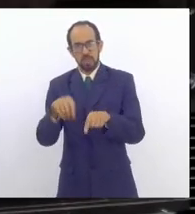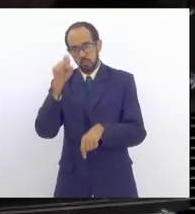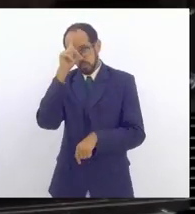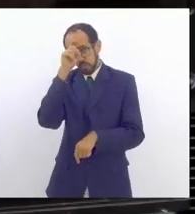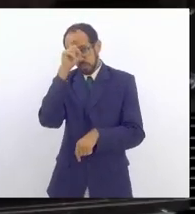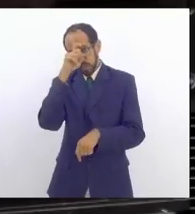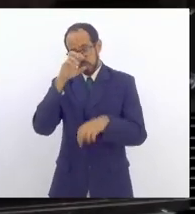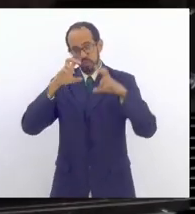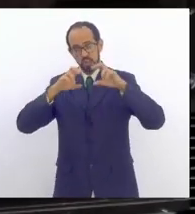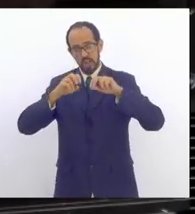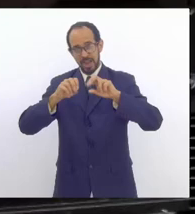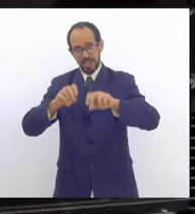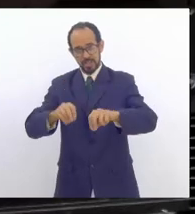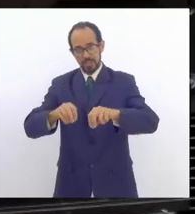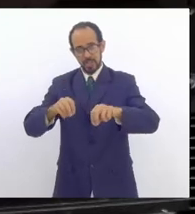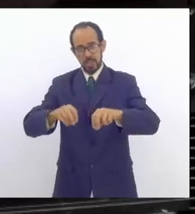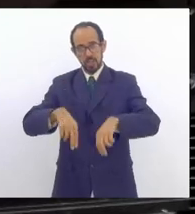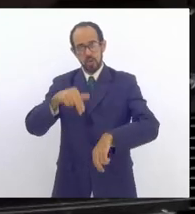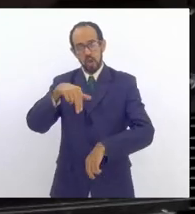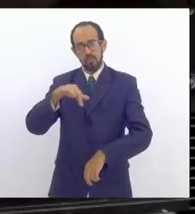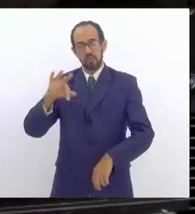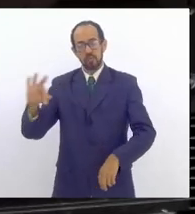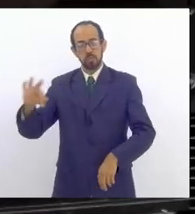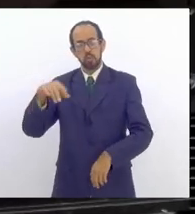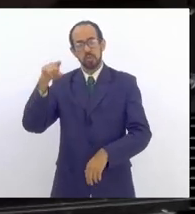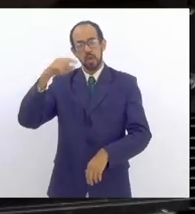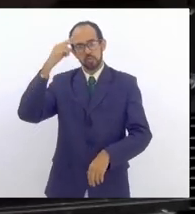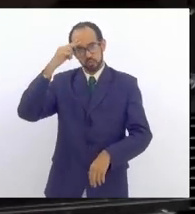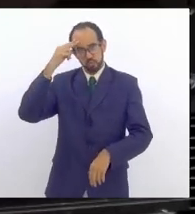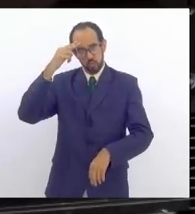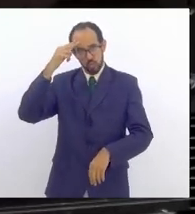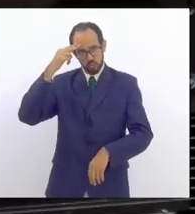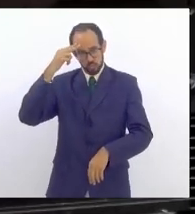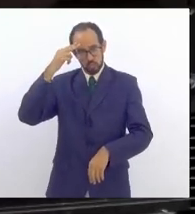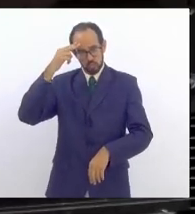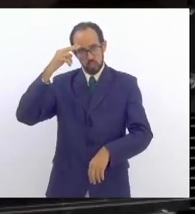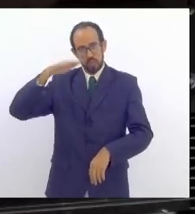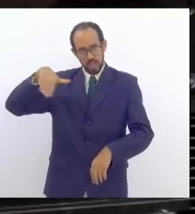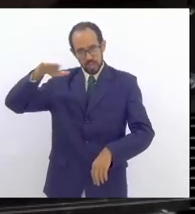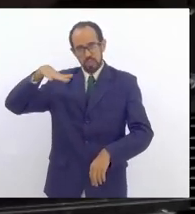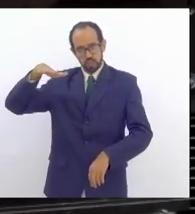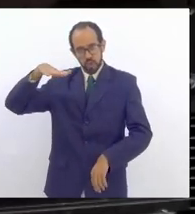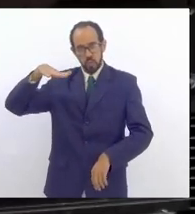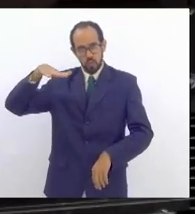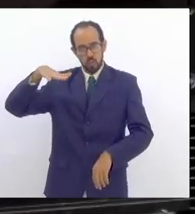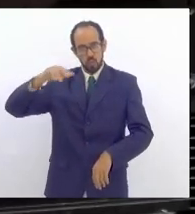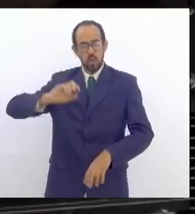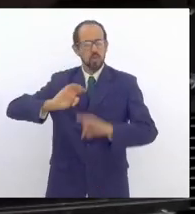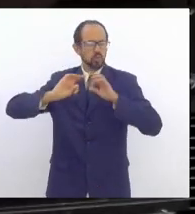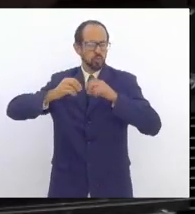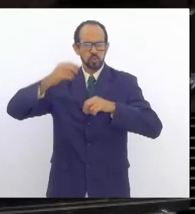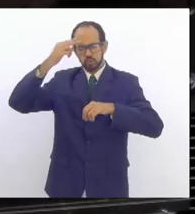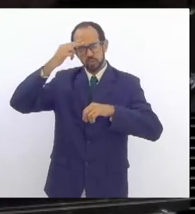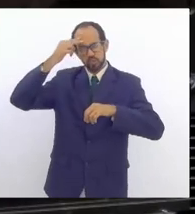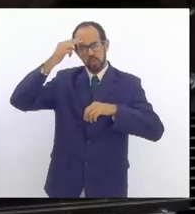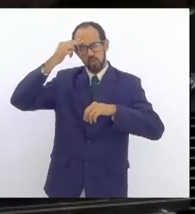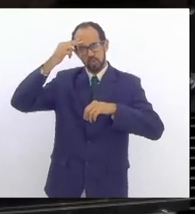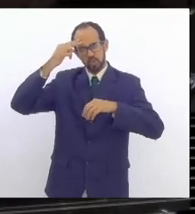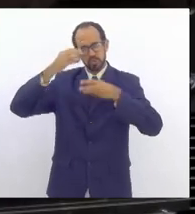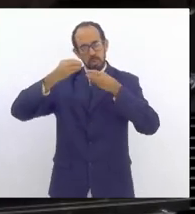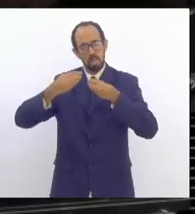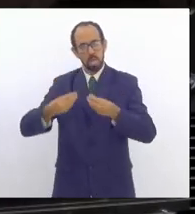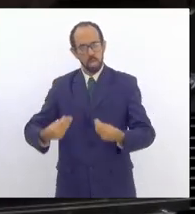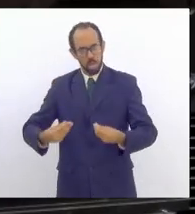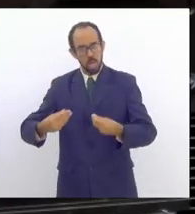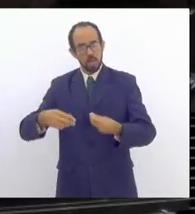em Nova Friburgo, que é um sonho da região serrana. Os sonhos que foram frustrados se transformarão em realidade